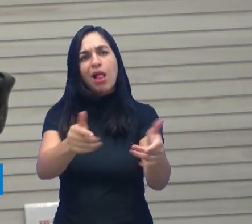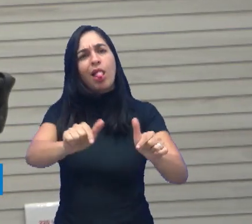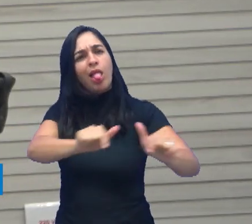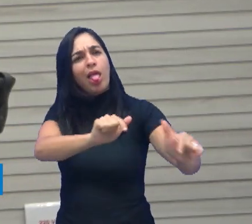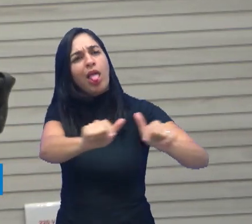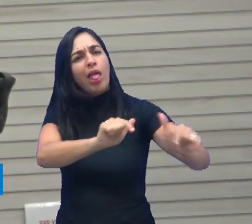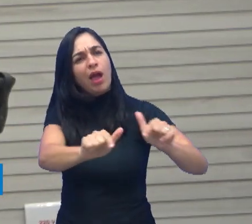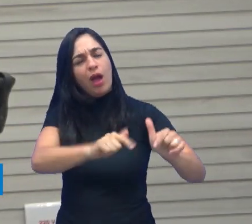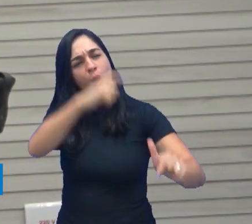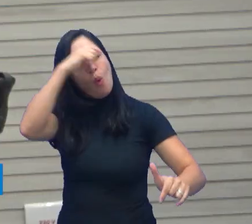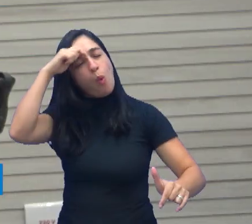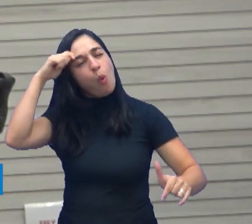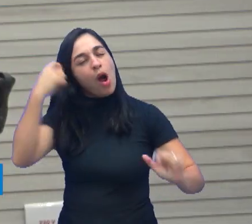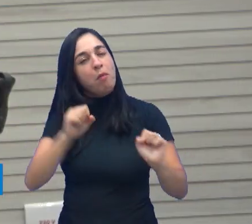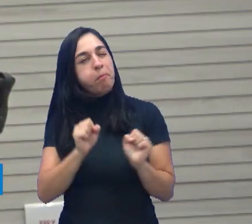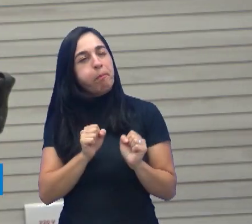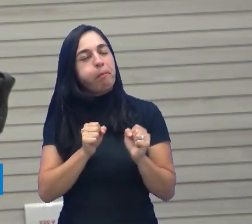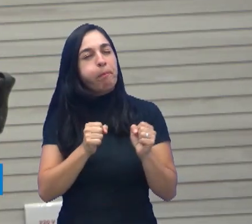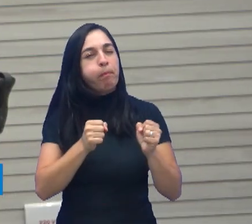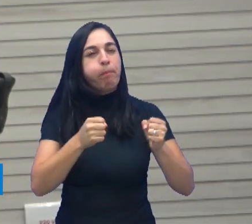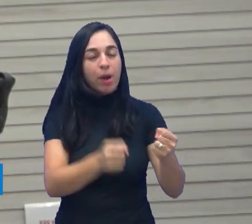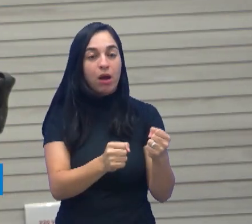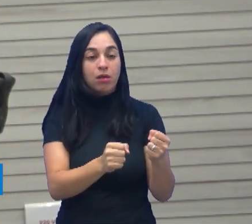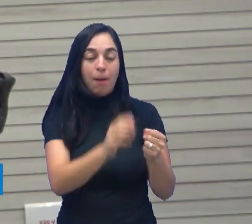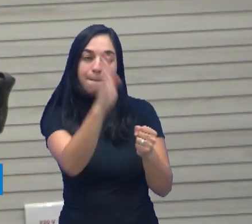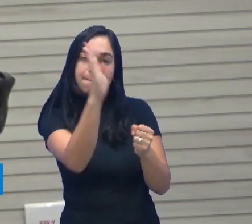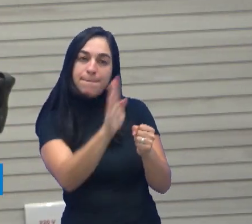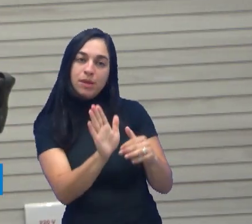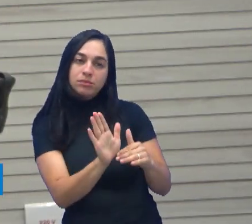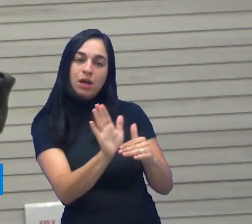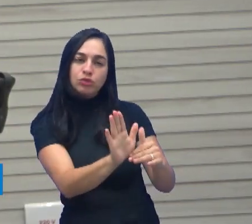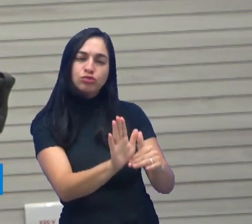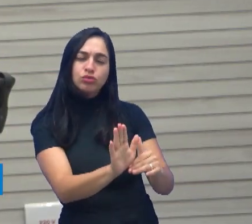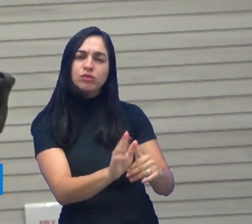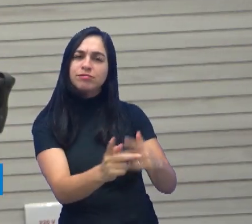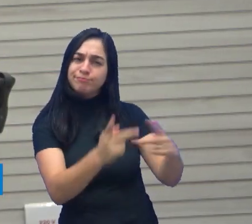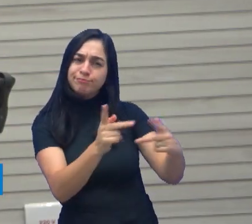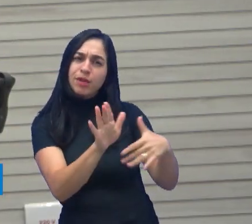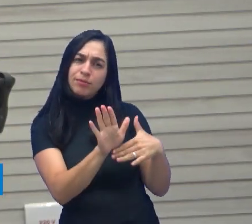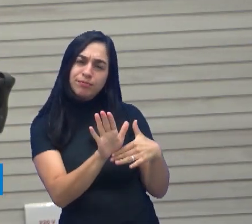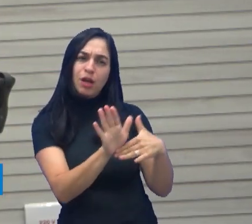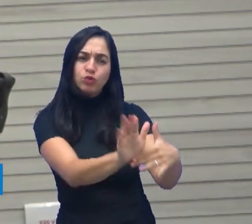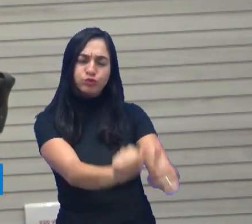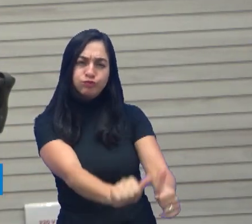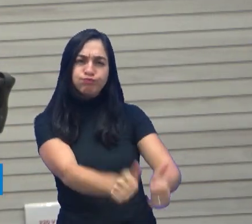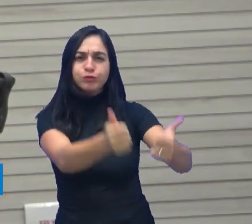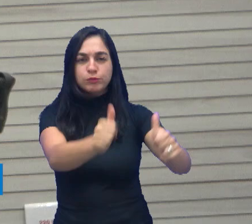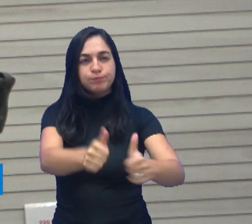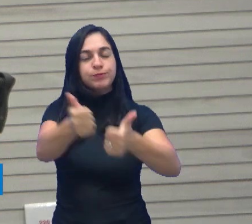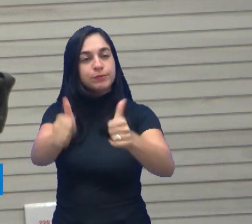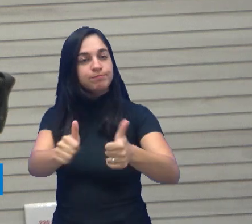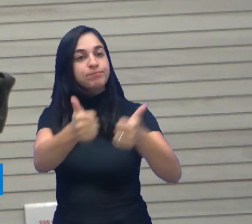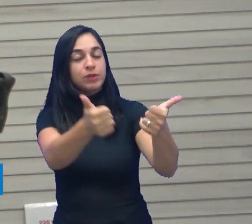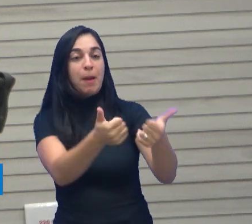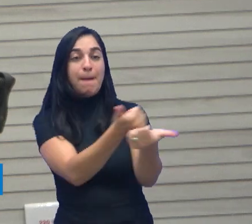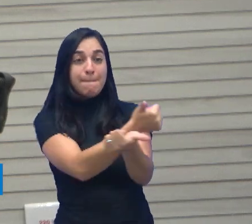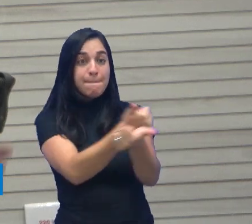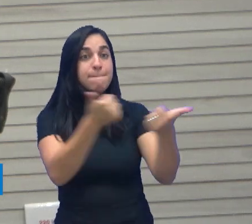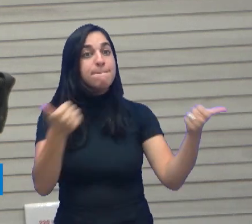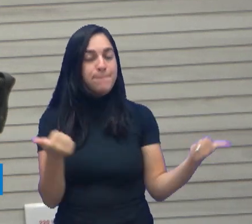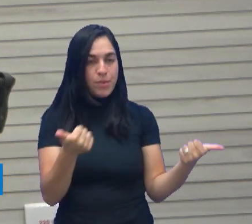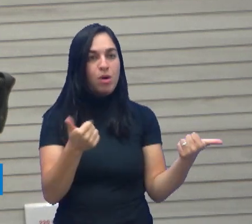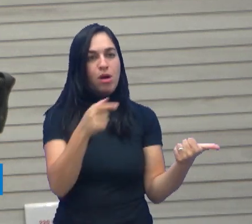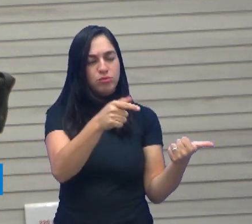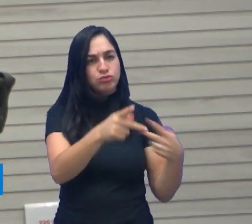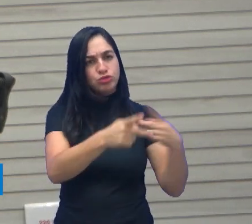que fazem o Brasil dar certo, que faz São José dar certo, que faz São José ser a referência de uma